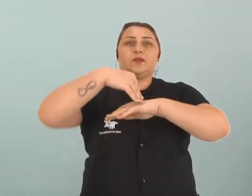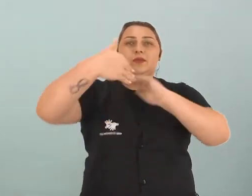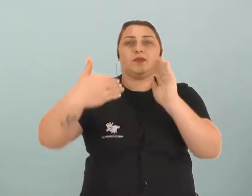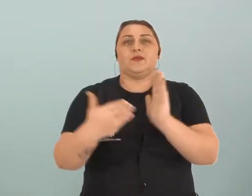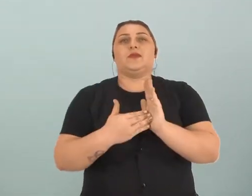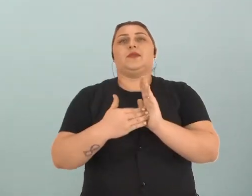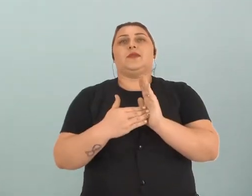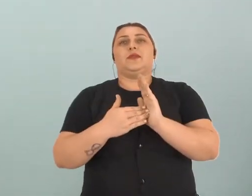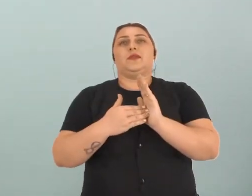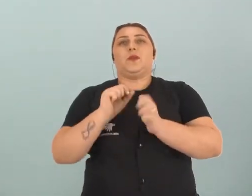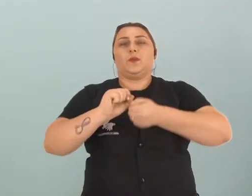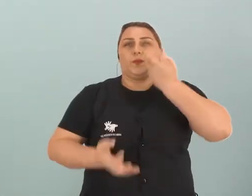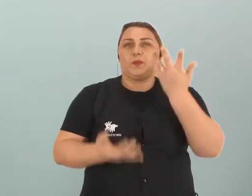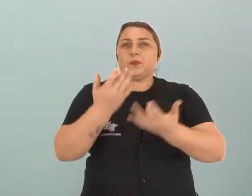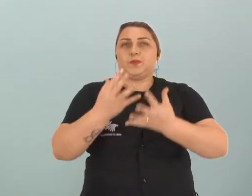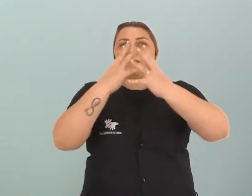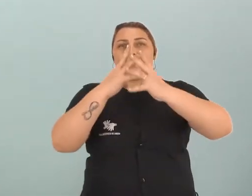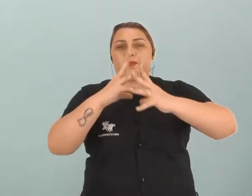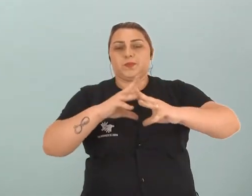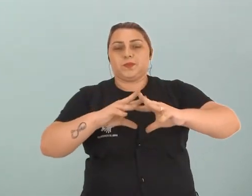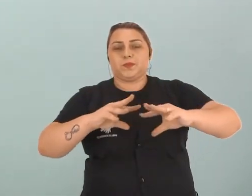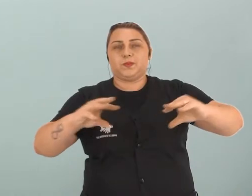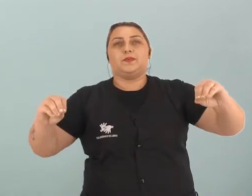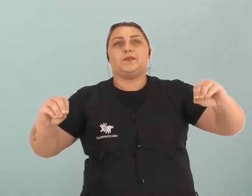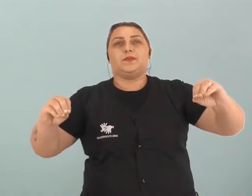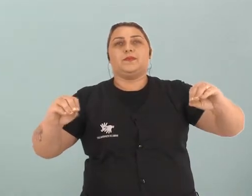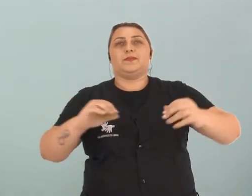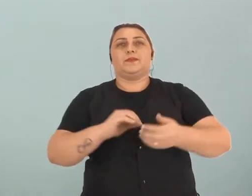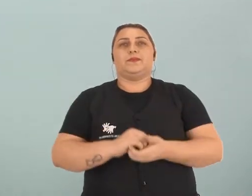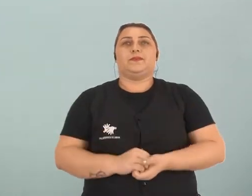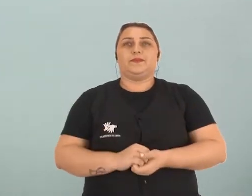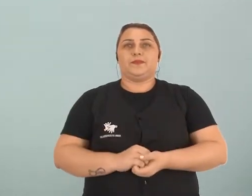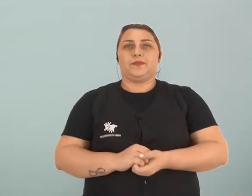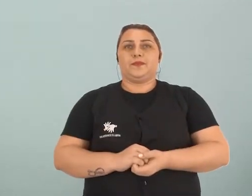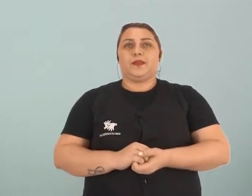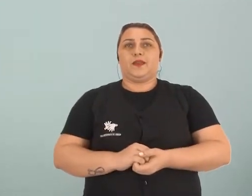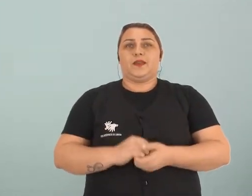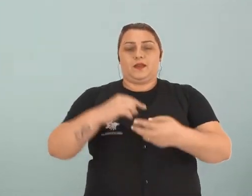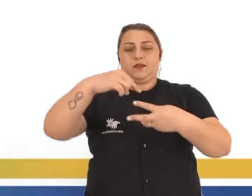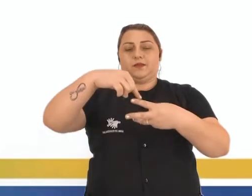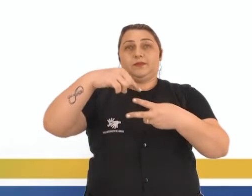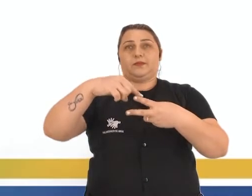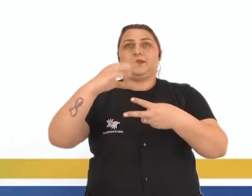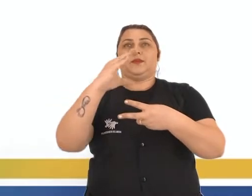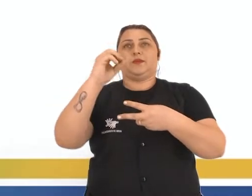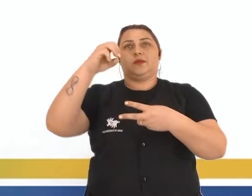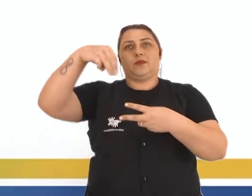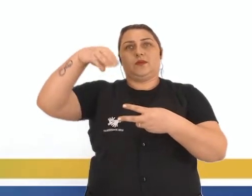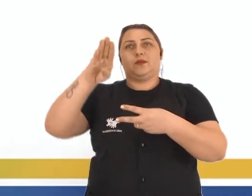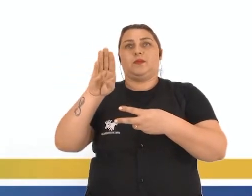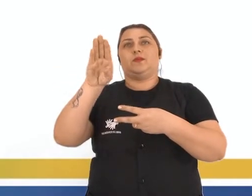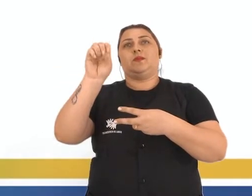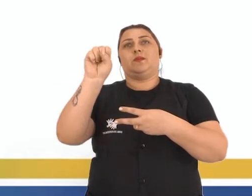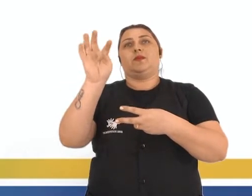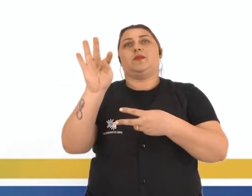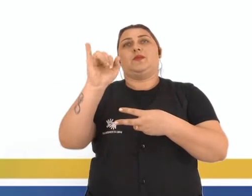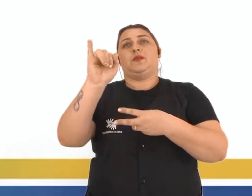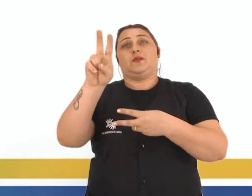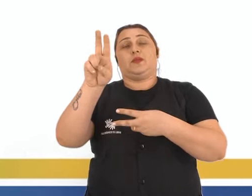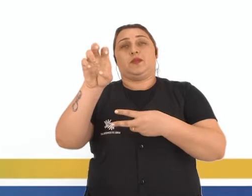totalmente queimado, ele seja totalmente consumido. Os combustíveis, então, dessa forma, são